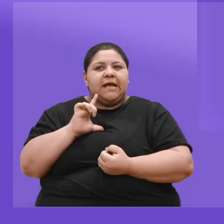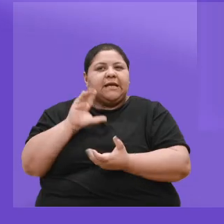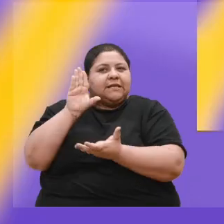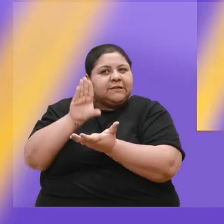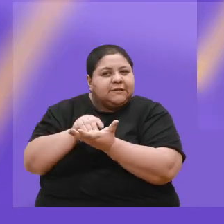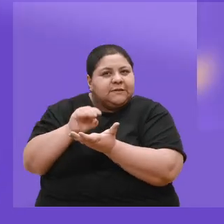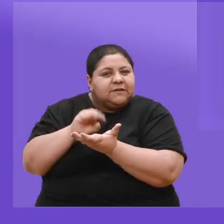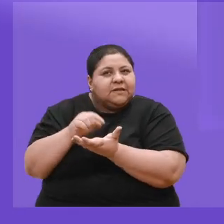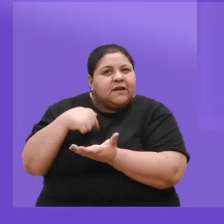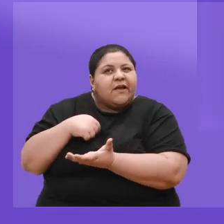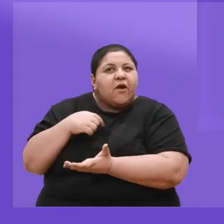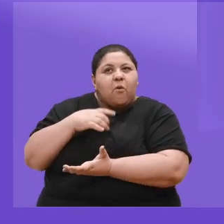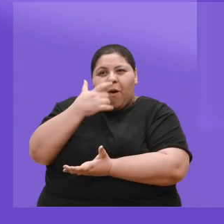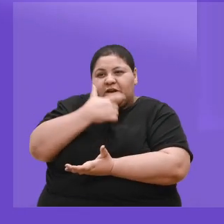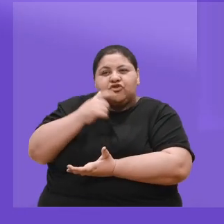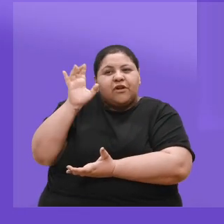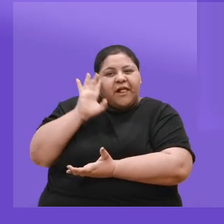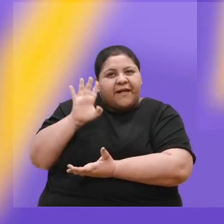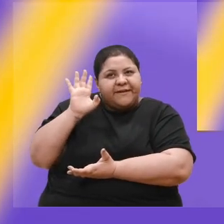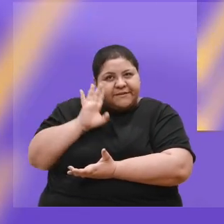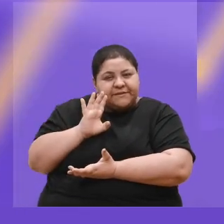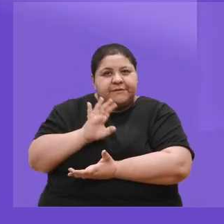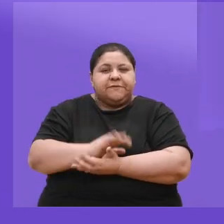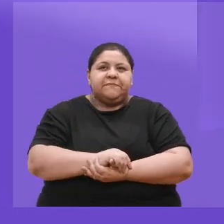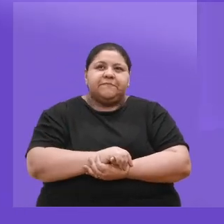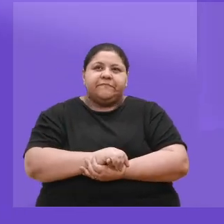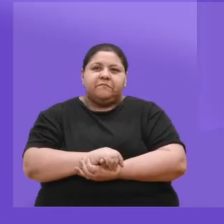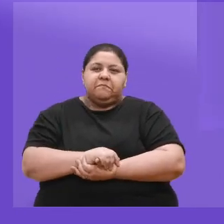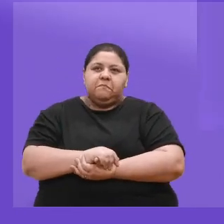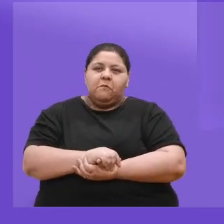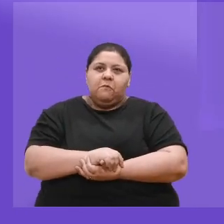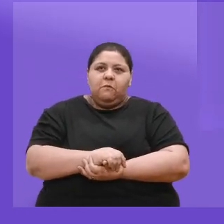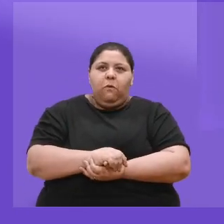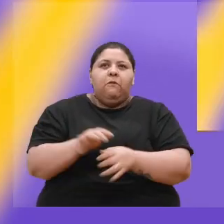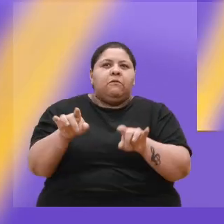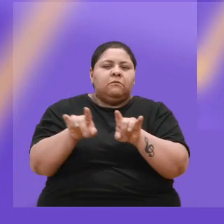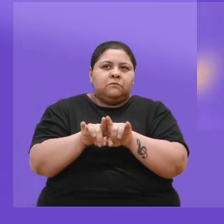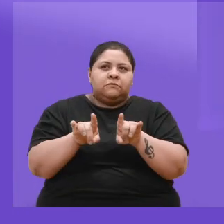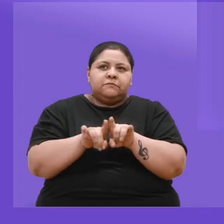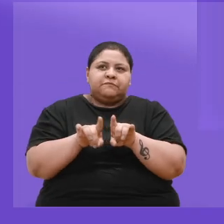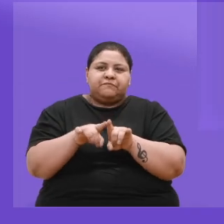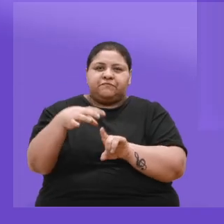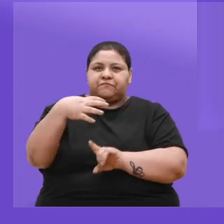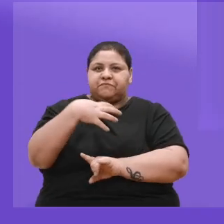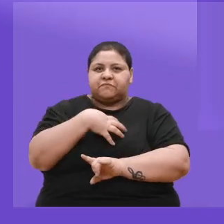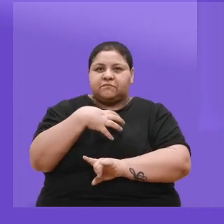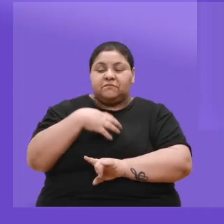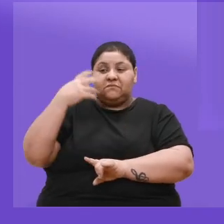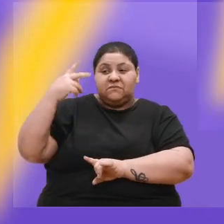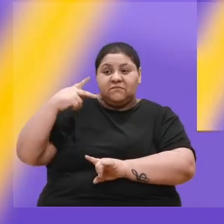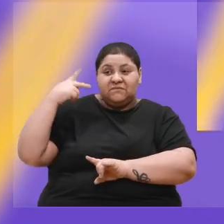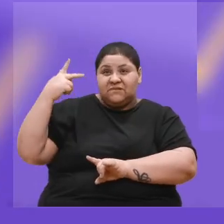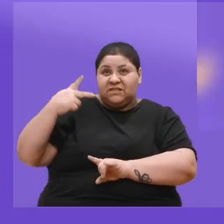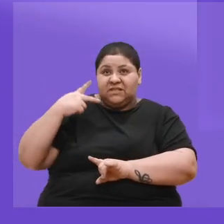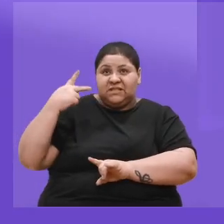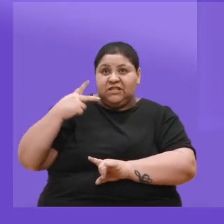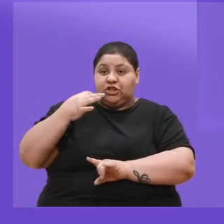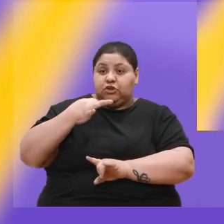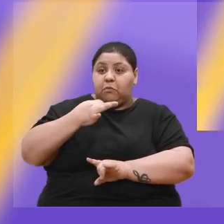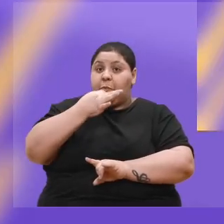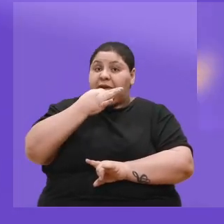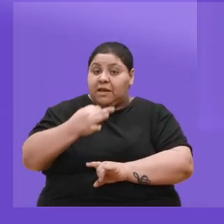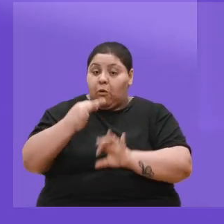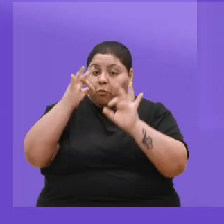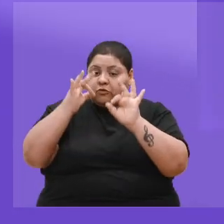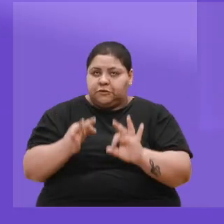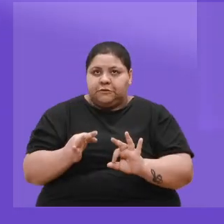registros e o que eu acho muito legal é que ao mesmo tempo, né, ela se colocava de uma forma assim politicamente